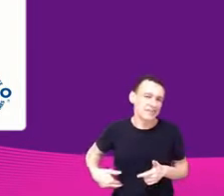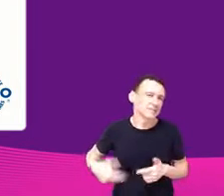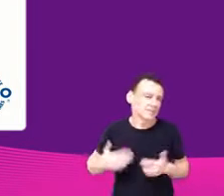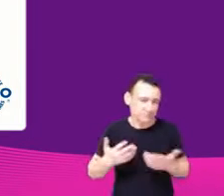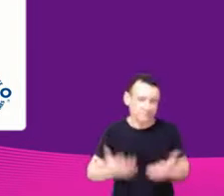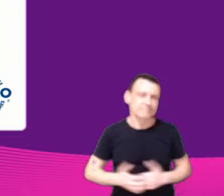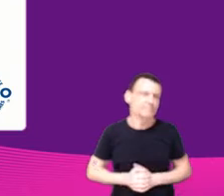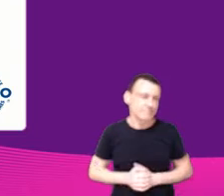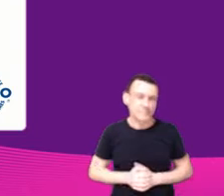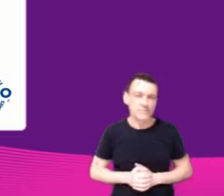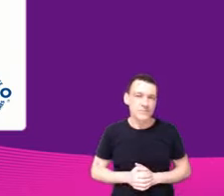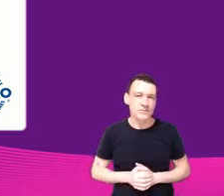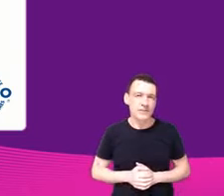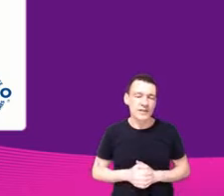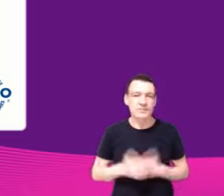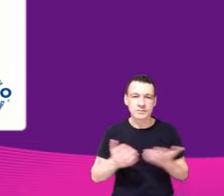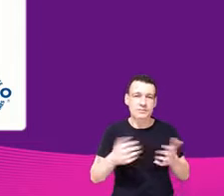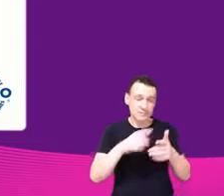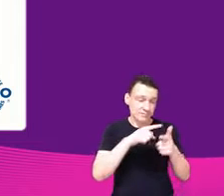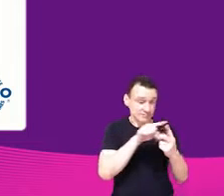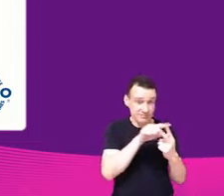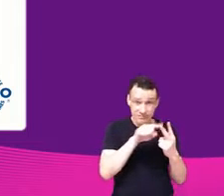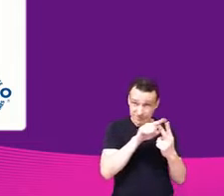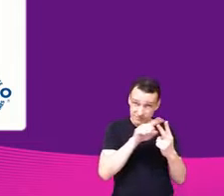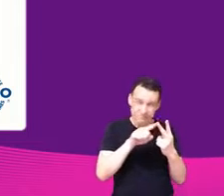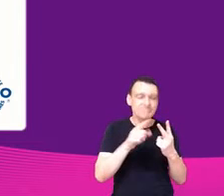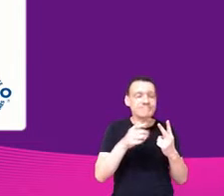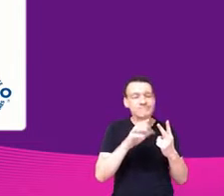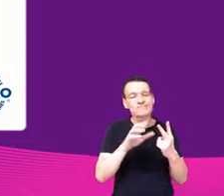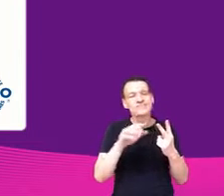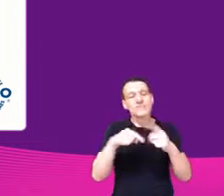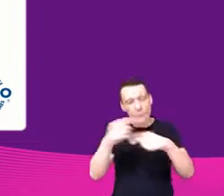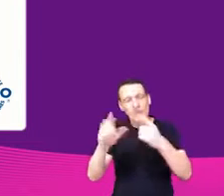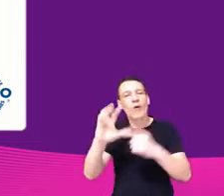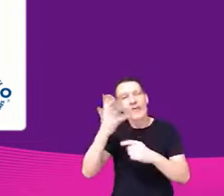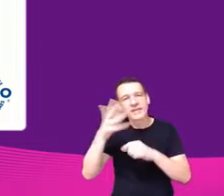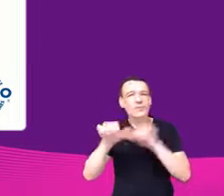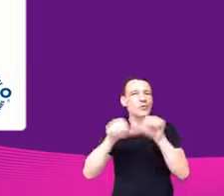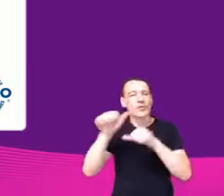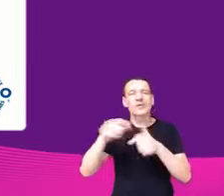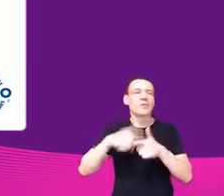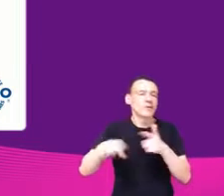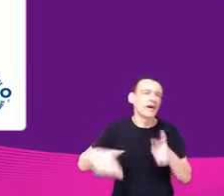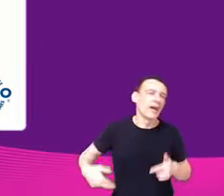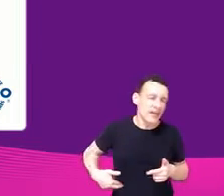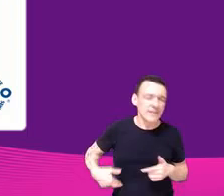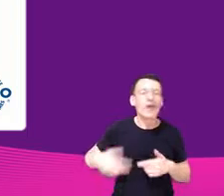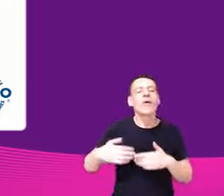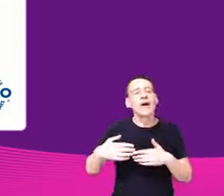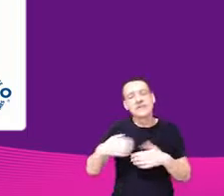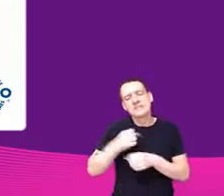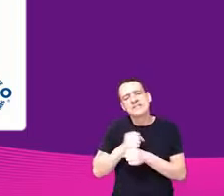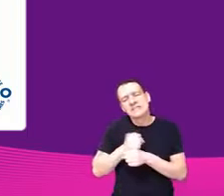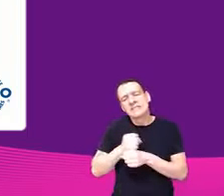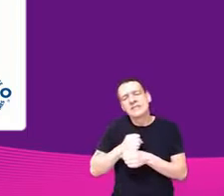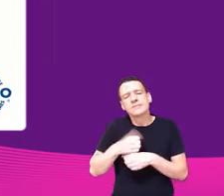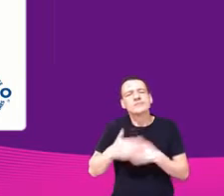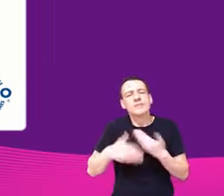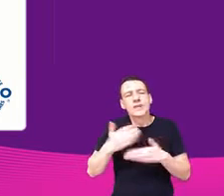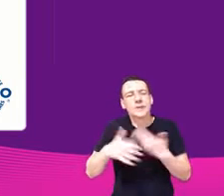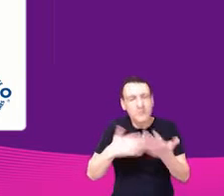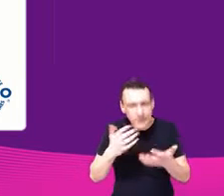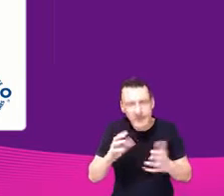que vão desenvolver doença renal e que, no fundo, vão progredir para estágios mais avançados ou multiplicar o seu